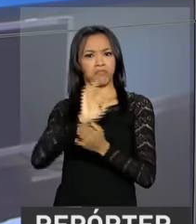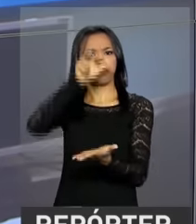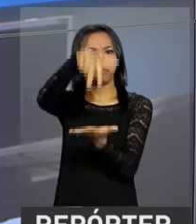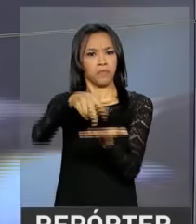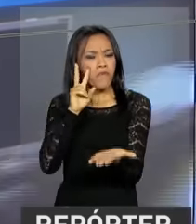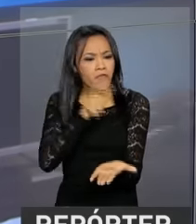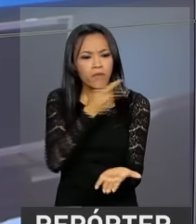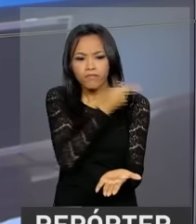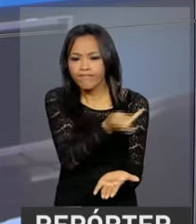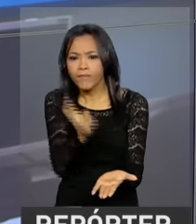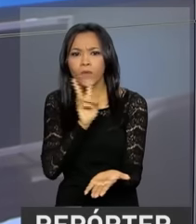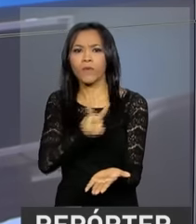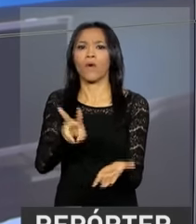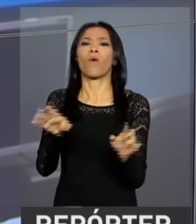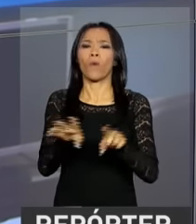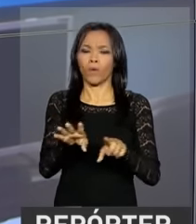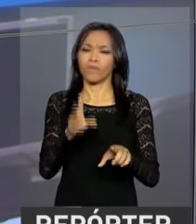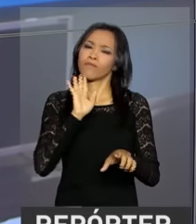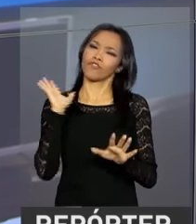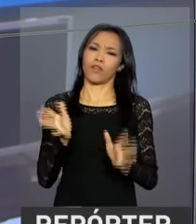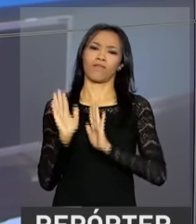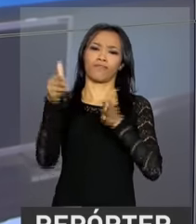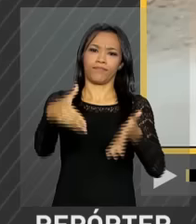do eixo leste do programa. A nossa equipe já está lá.